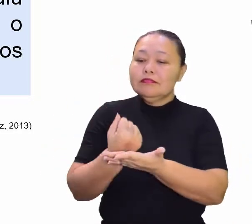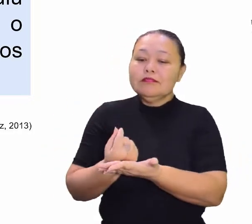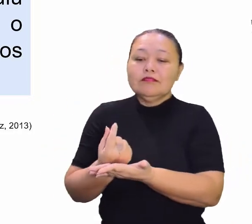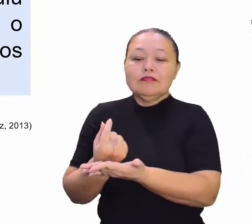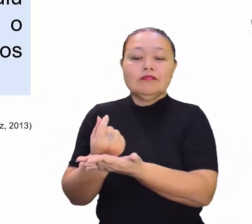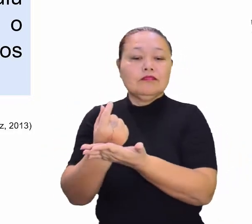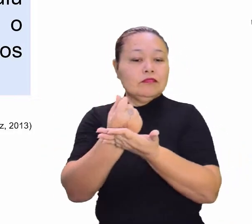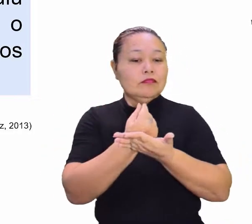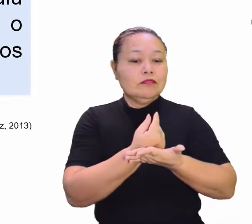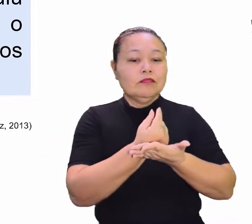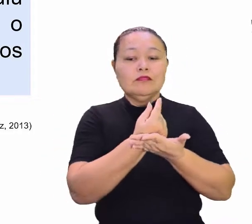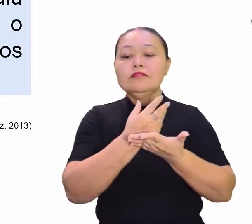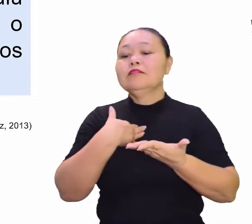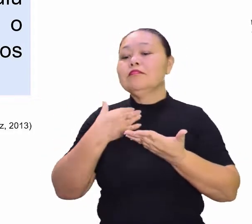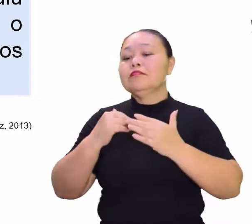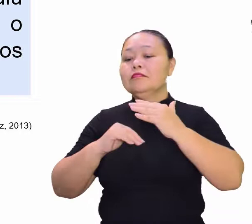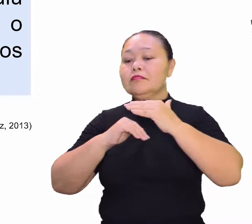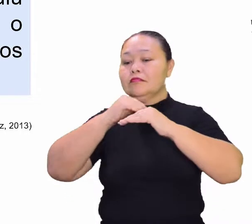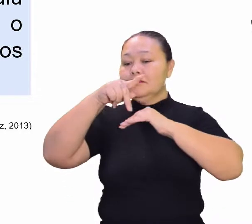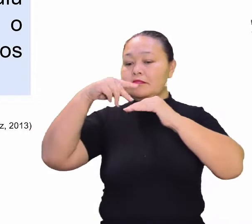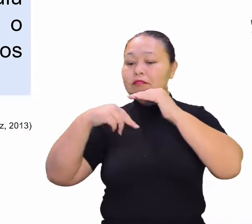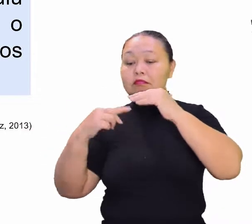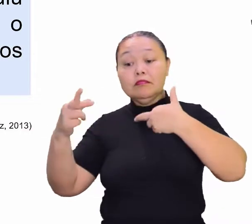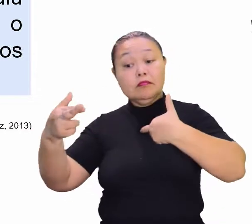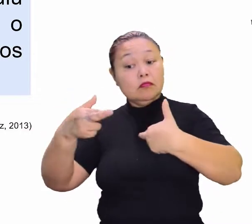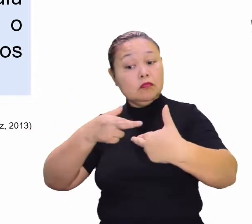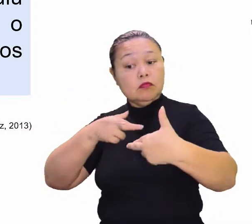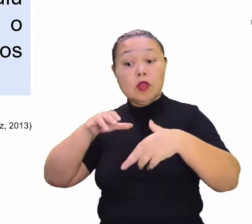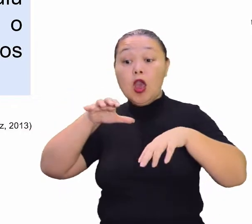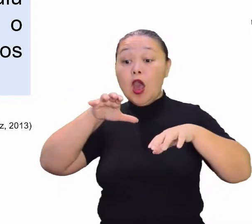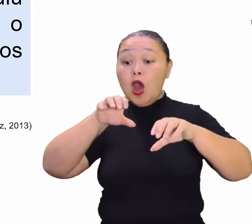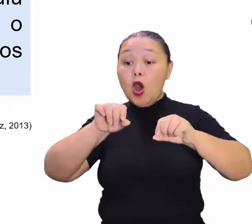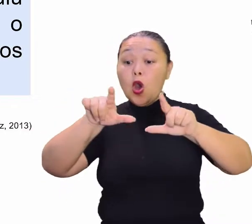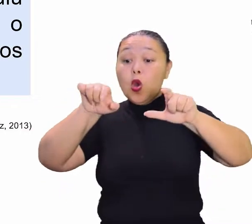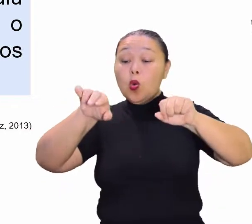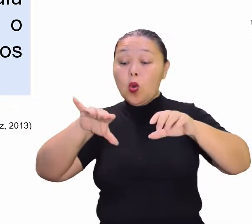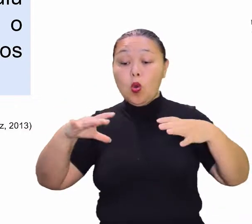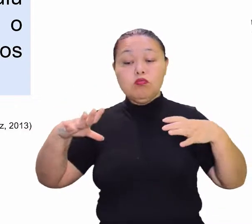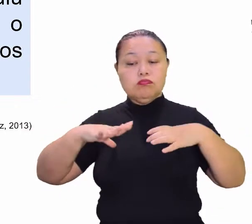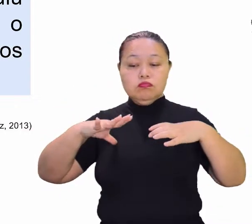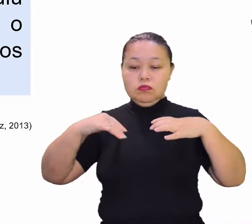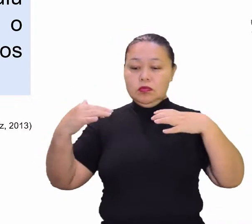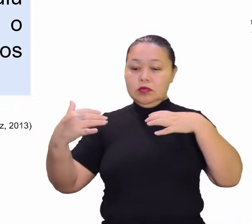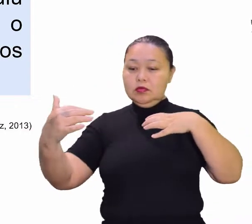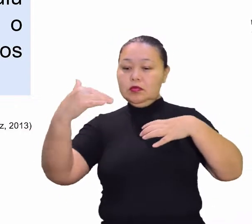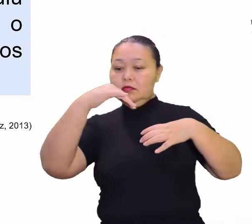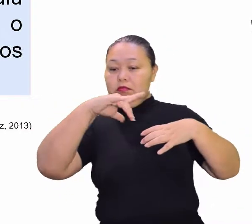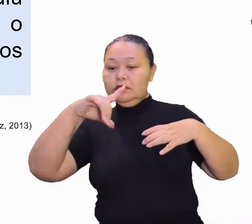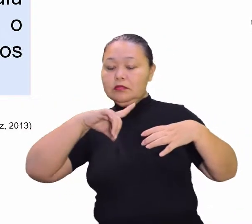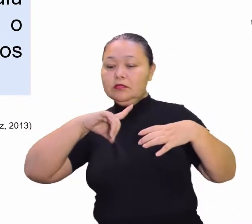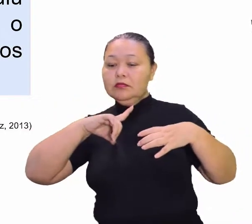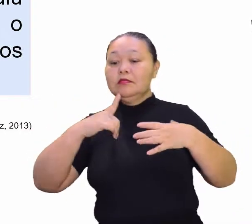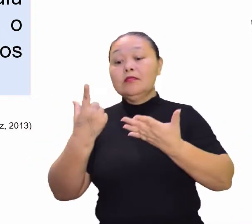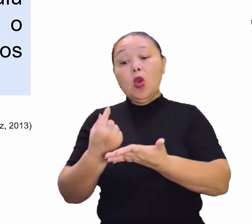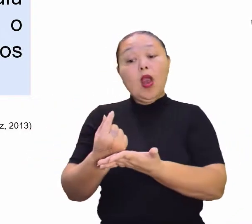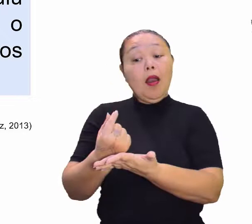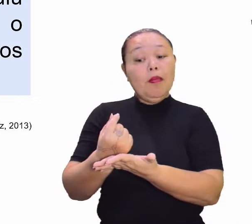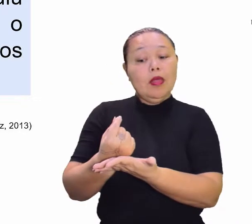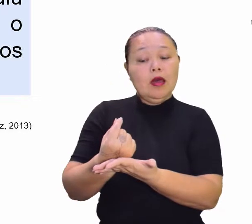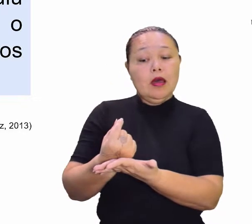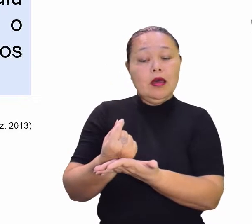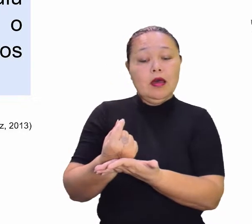capitalismo, né, do subdesenvolvimento, na relação de colônias e metrópoles. A gente sabe muito bem que o